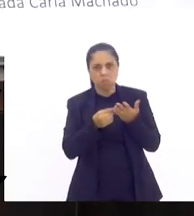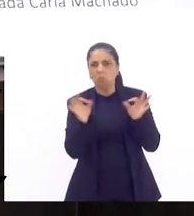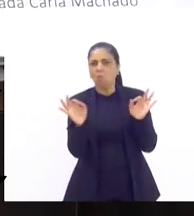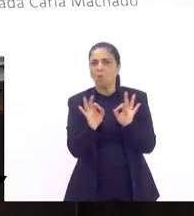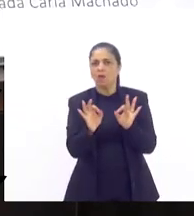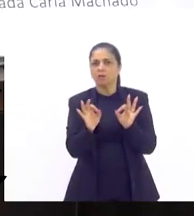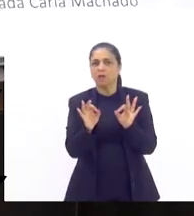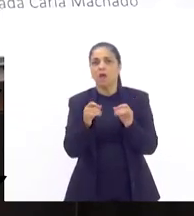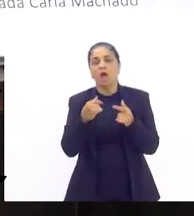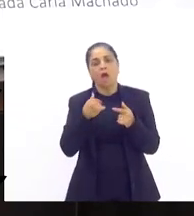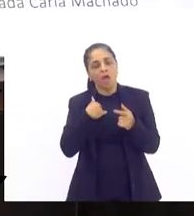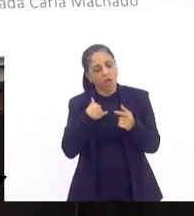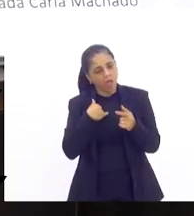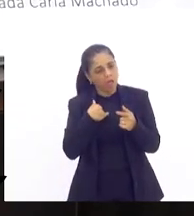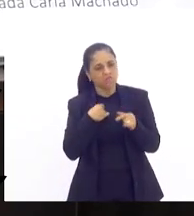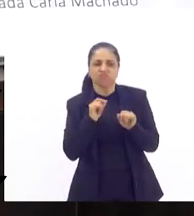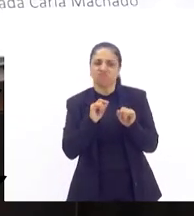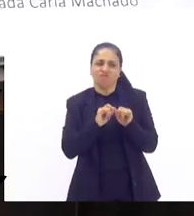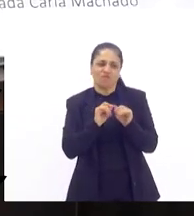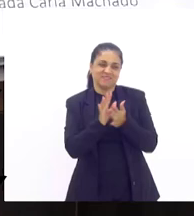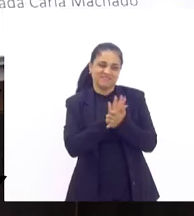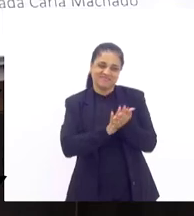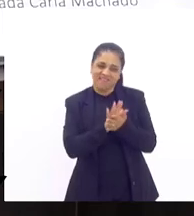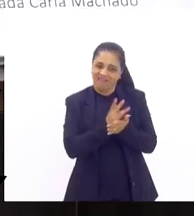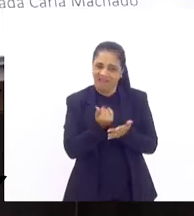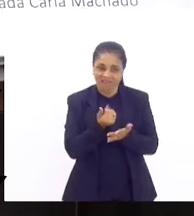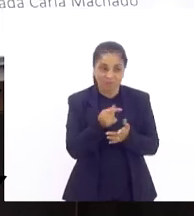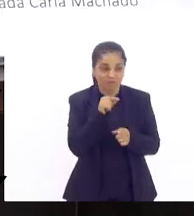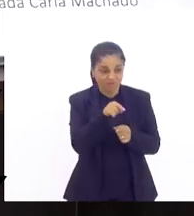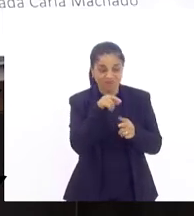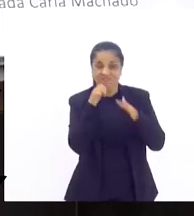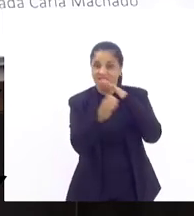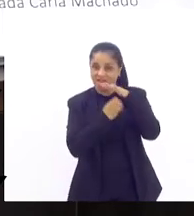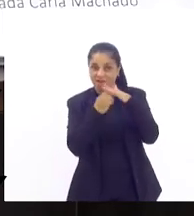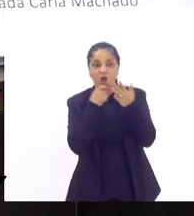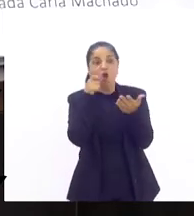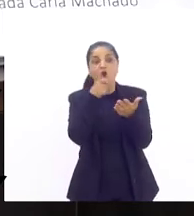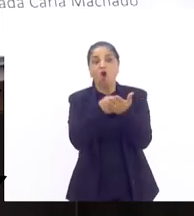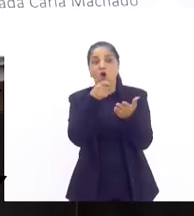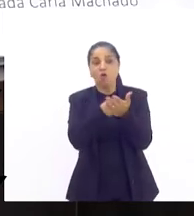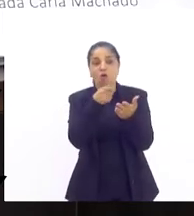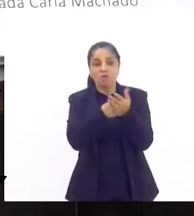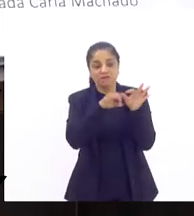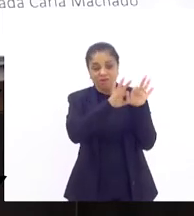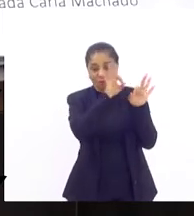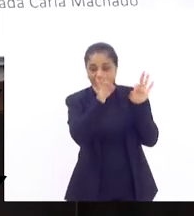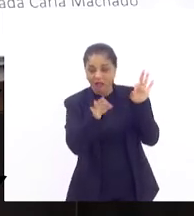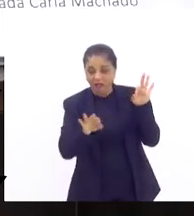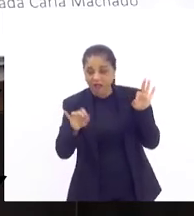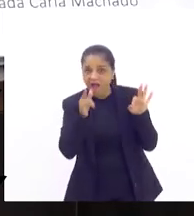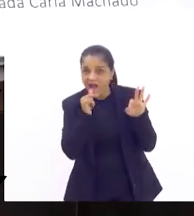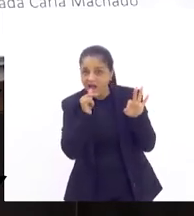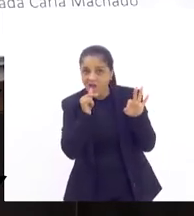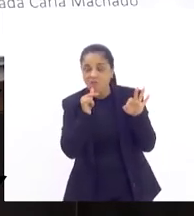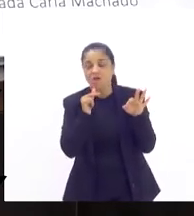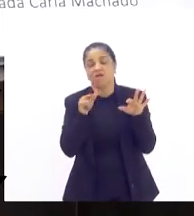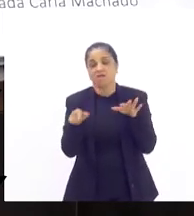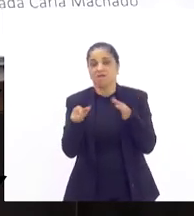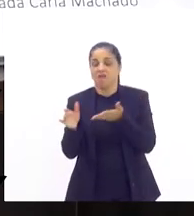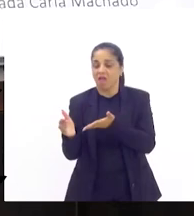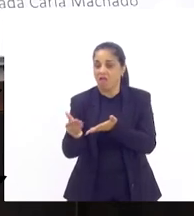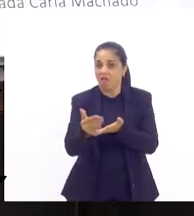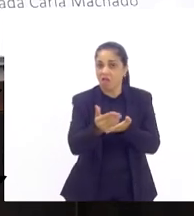porque vocês são uma empresa que tem a obrigação de fazer o abastecimento de água e também a coleta do